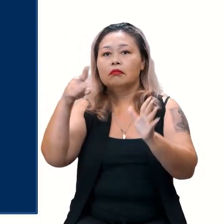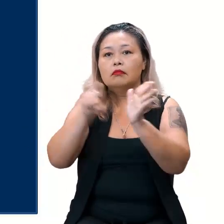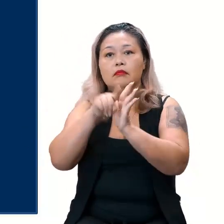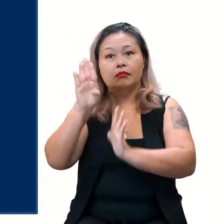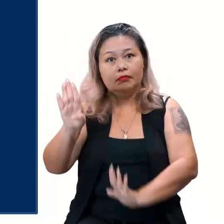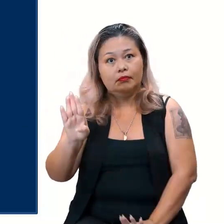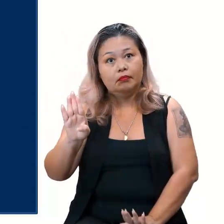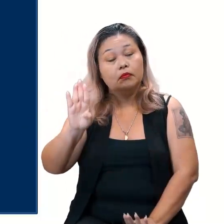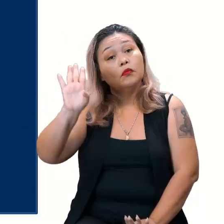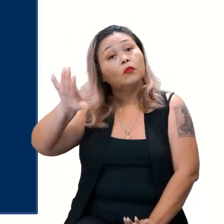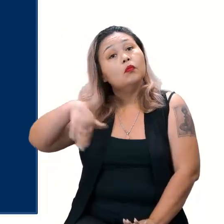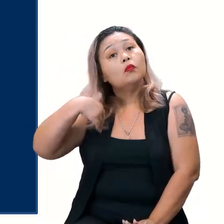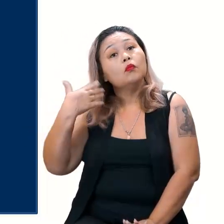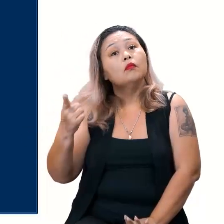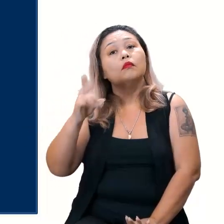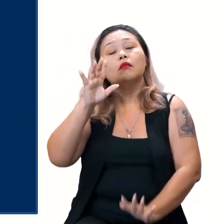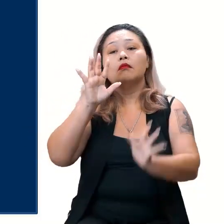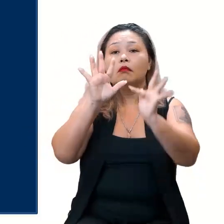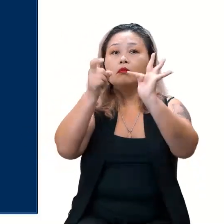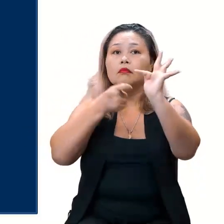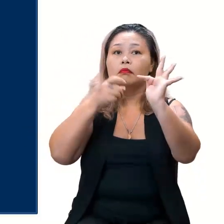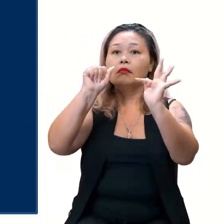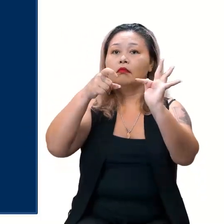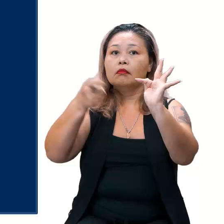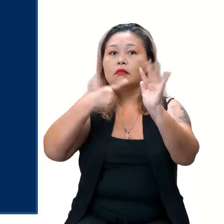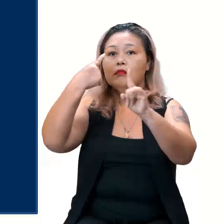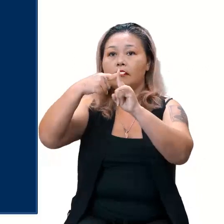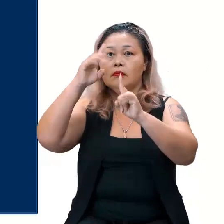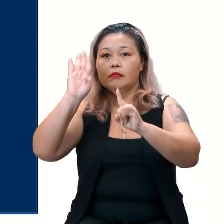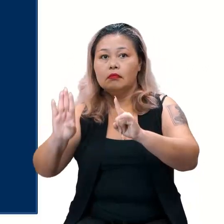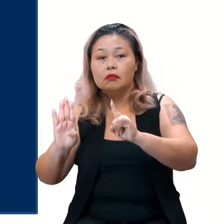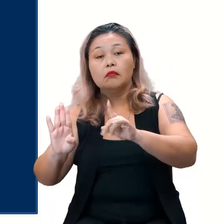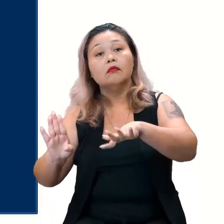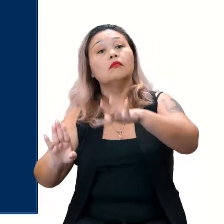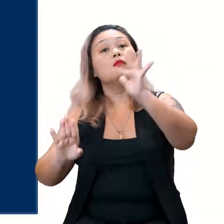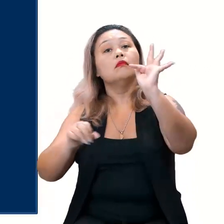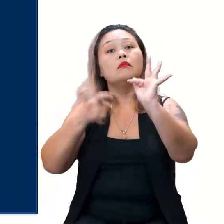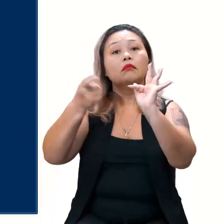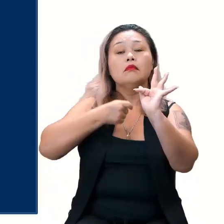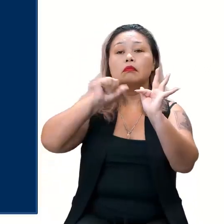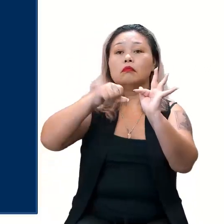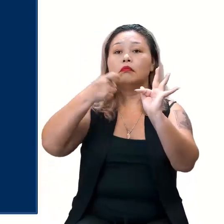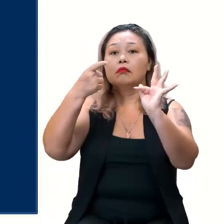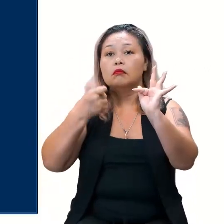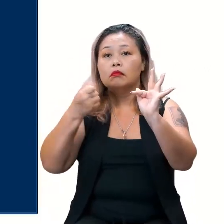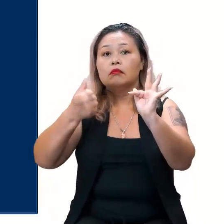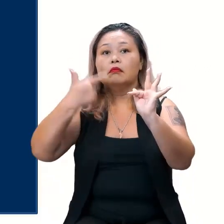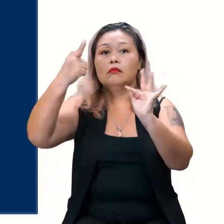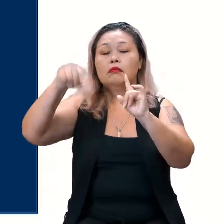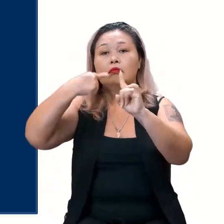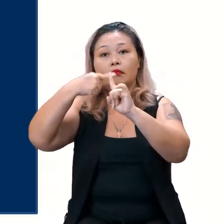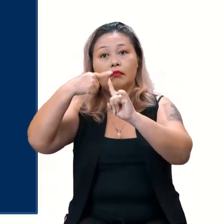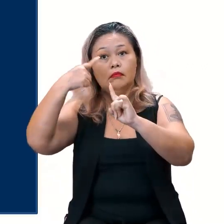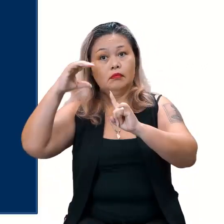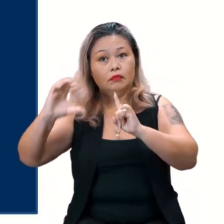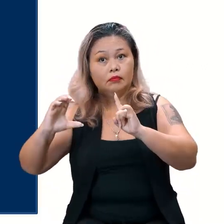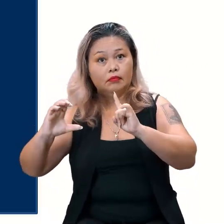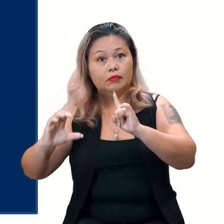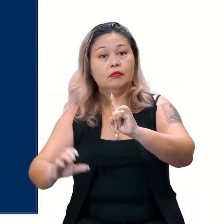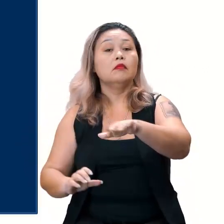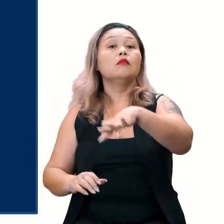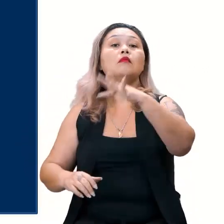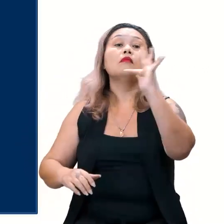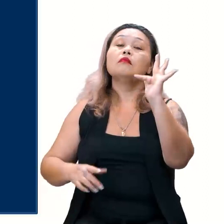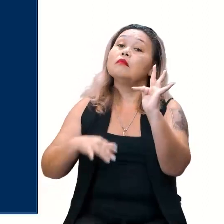b? Ou é f de x igual a ax mais b? Ou será que é f de x igual a ax ao quadrado mais c?